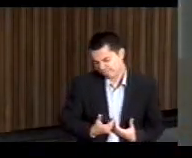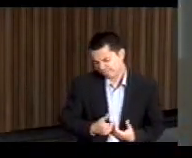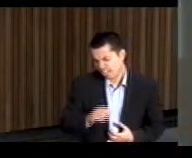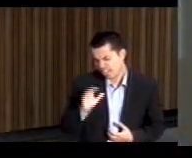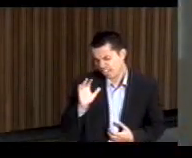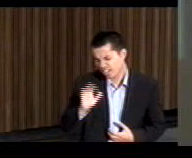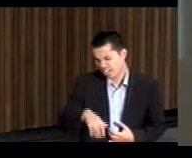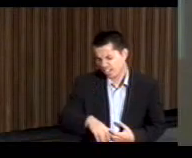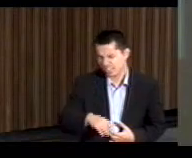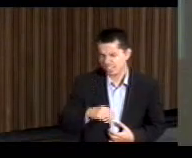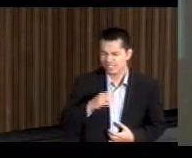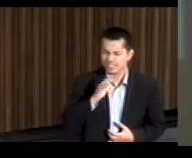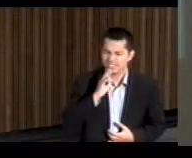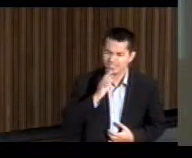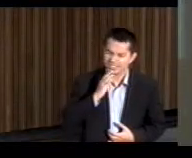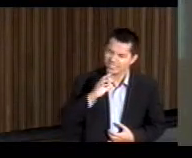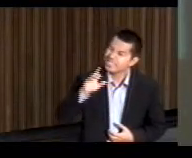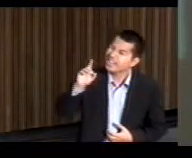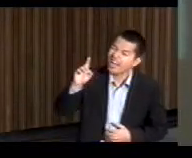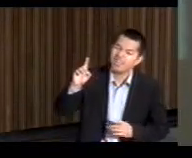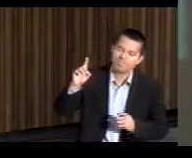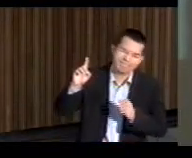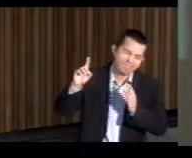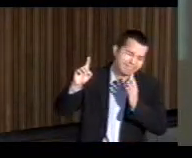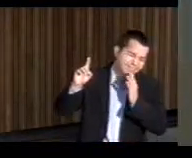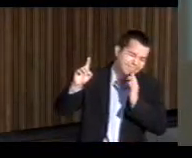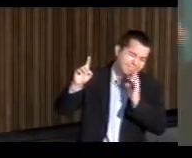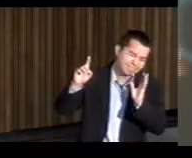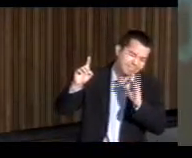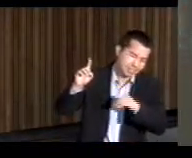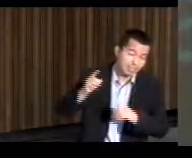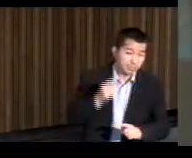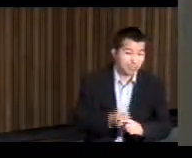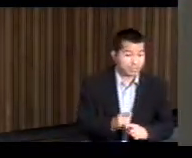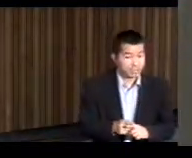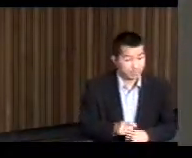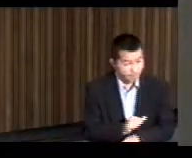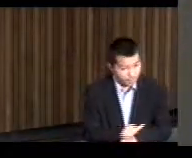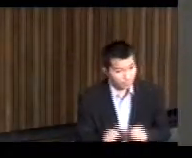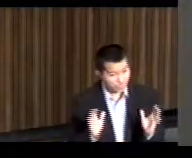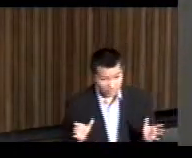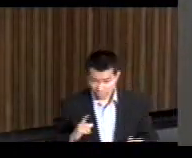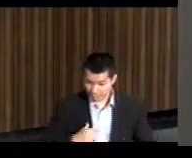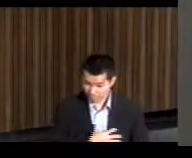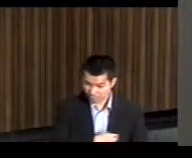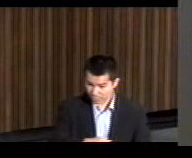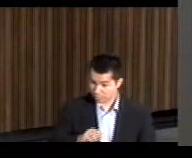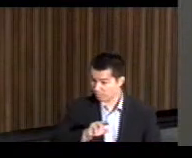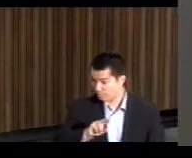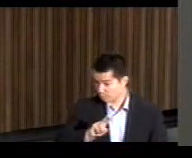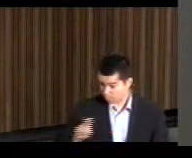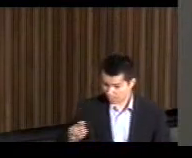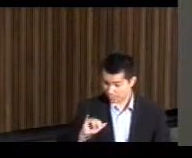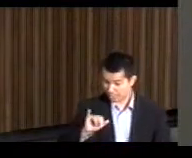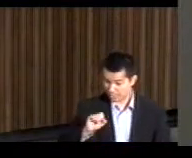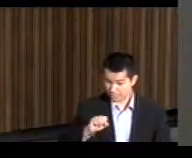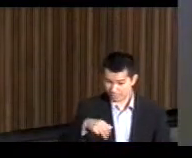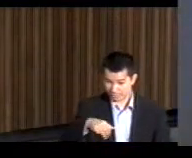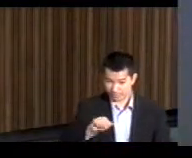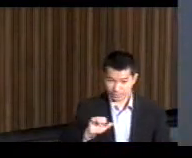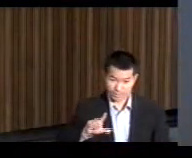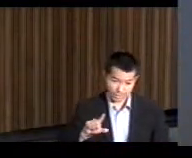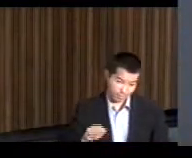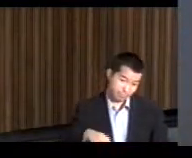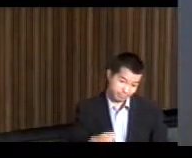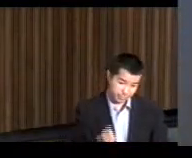nossa história. Abraão tinha um filho chamado Ismael, ele não estava mais preocupado se ele